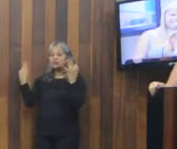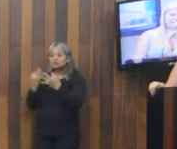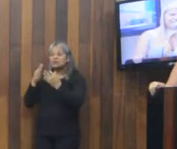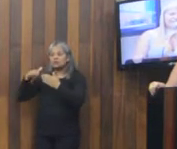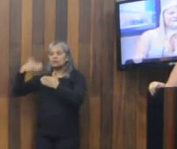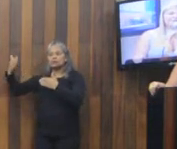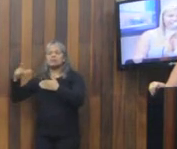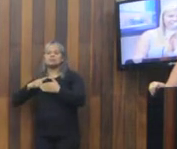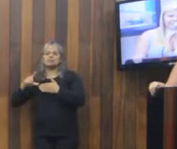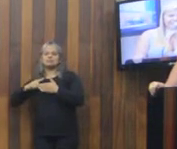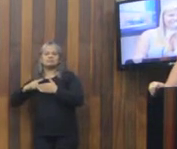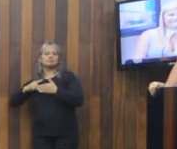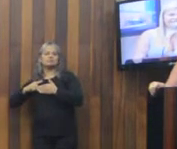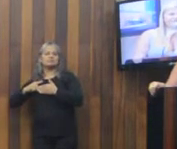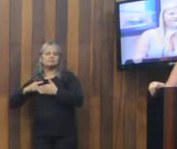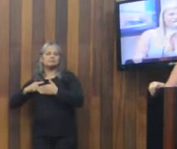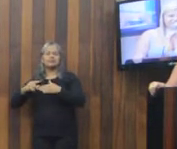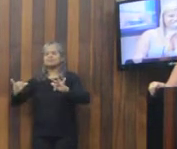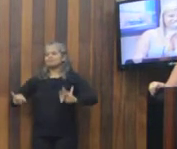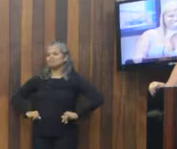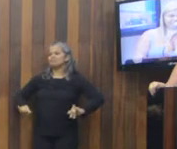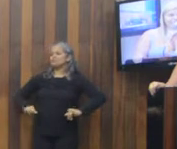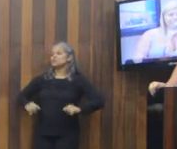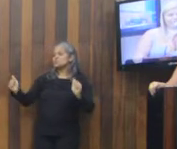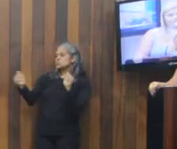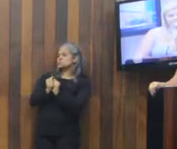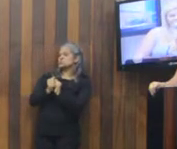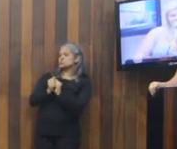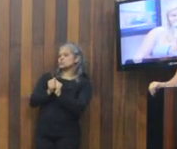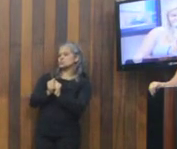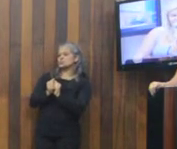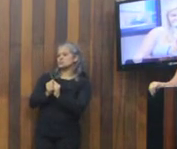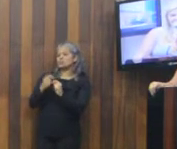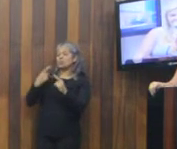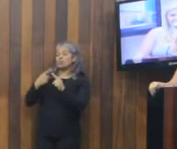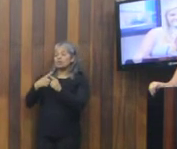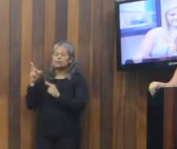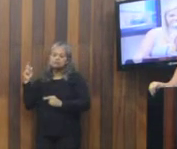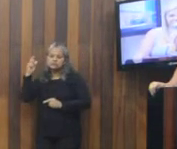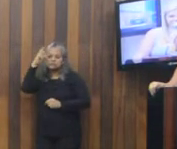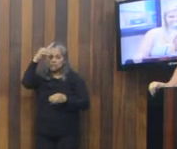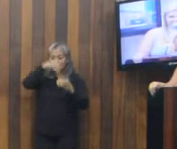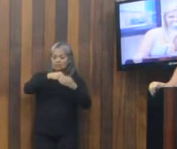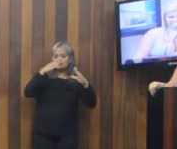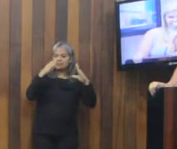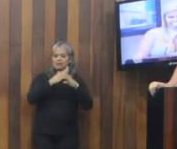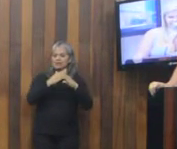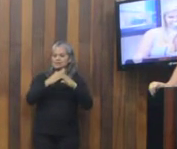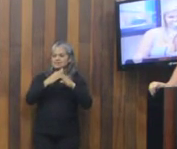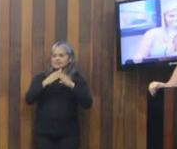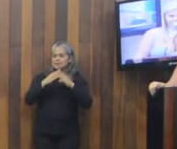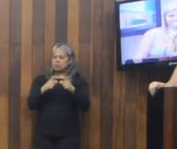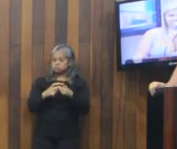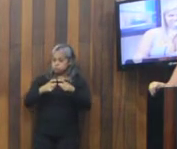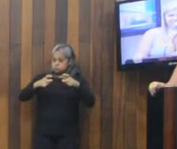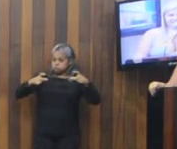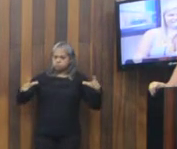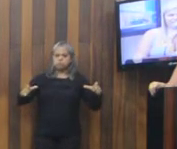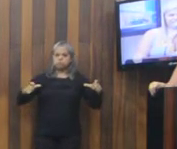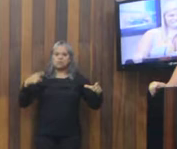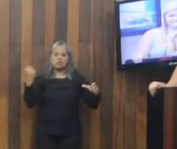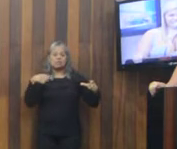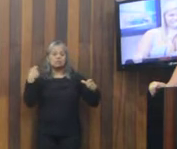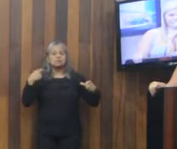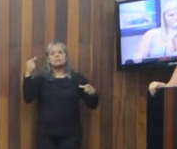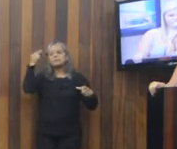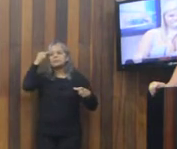pessoa também sofre porque as dificuldades invadem aquela família. Então a gente tem que pensar que